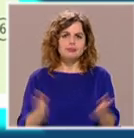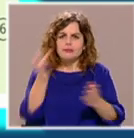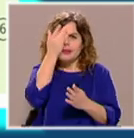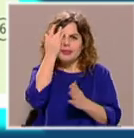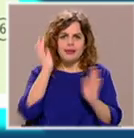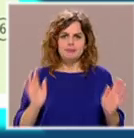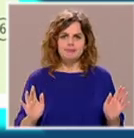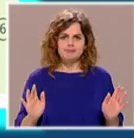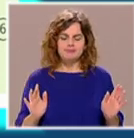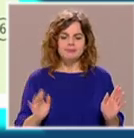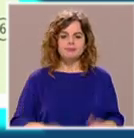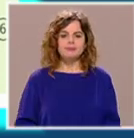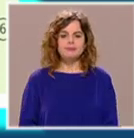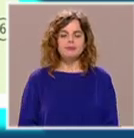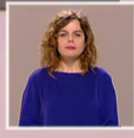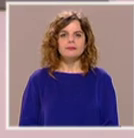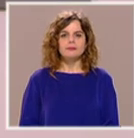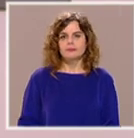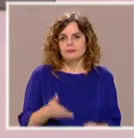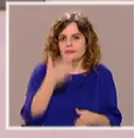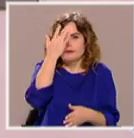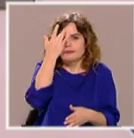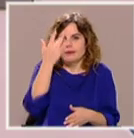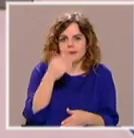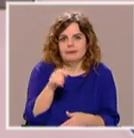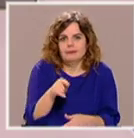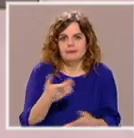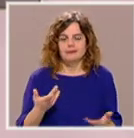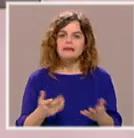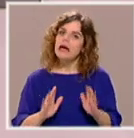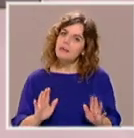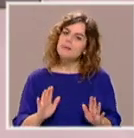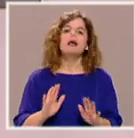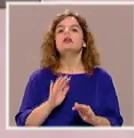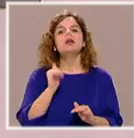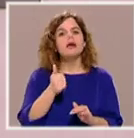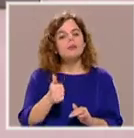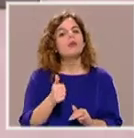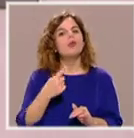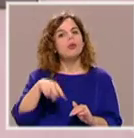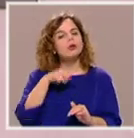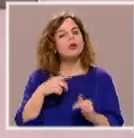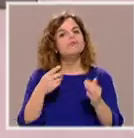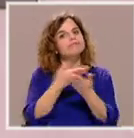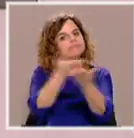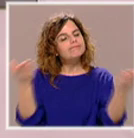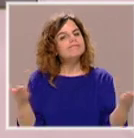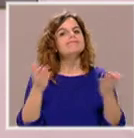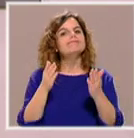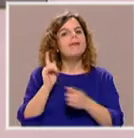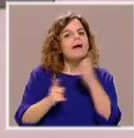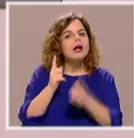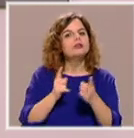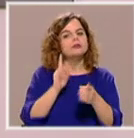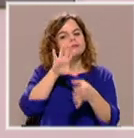fácil. Foi simples este exercício, mas de qualquer forma é sempre bom vocês saberem quais são os